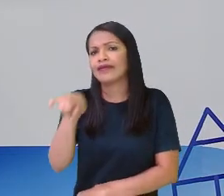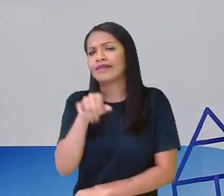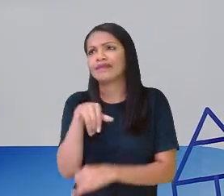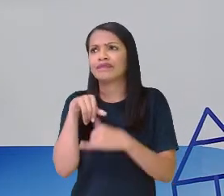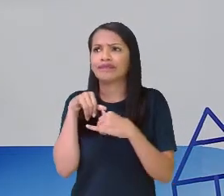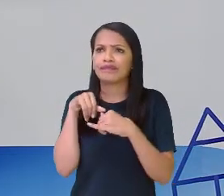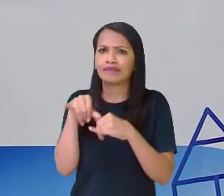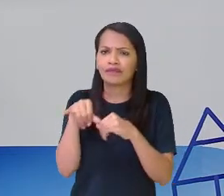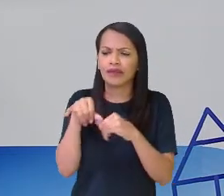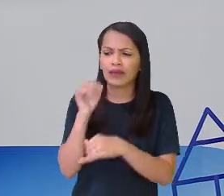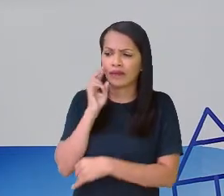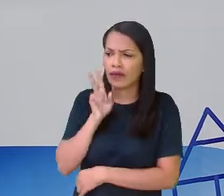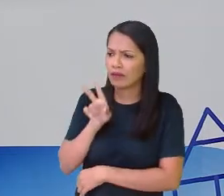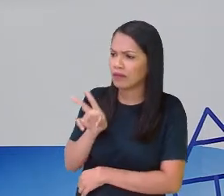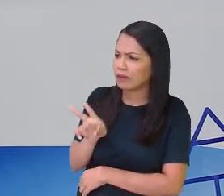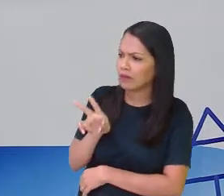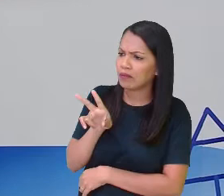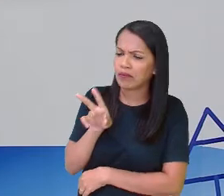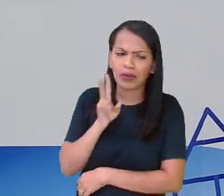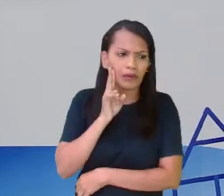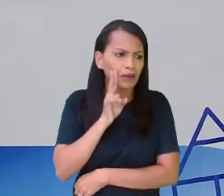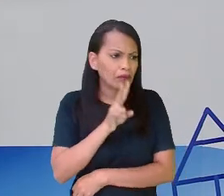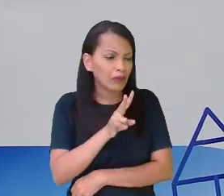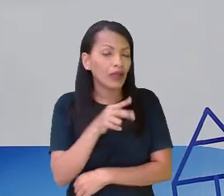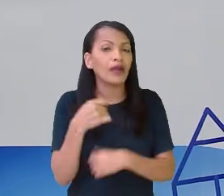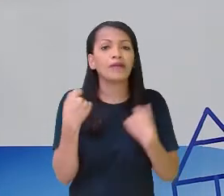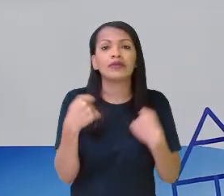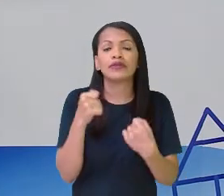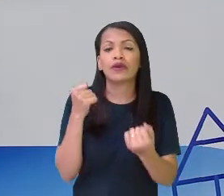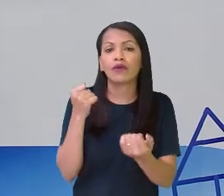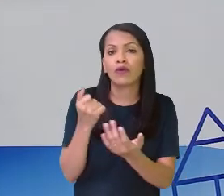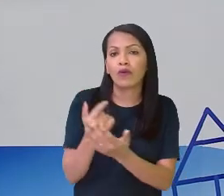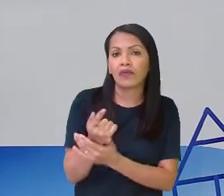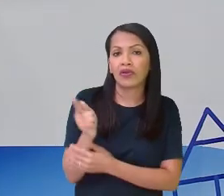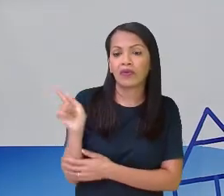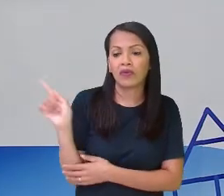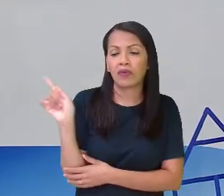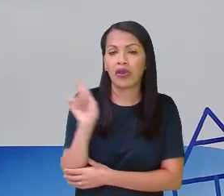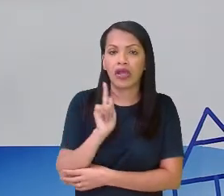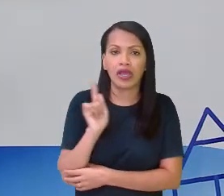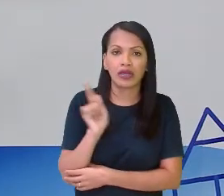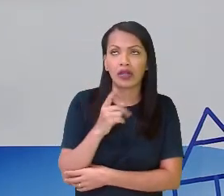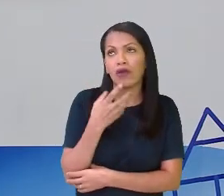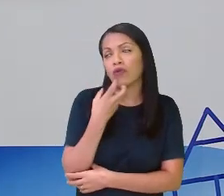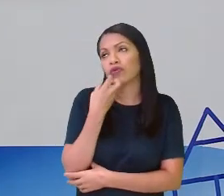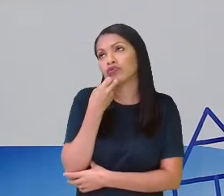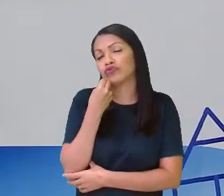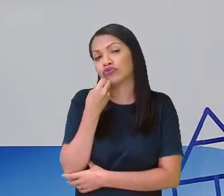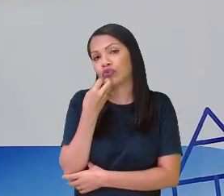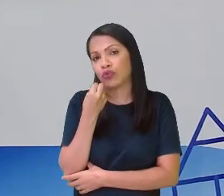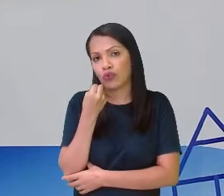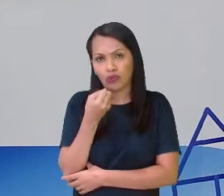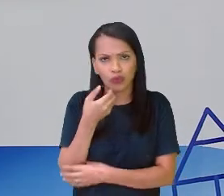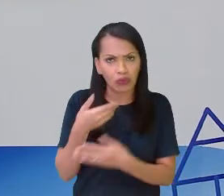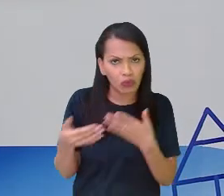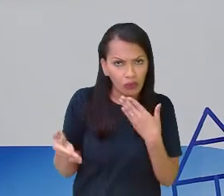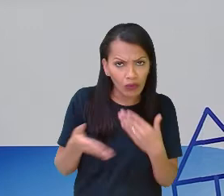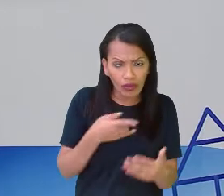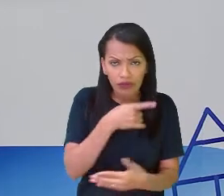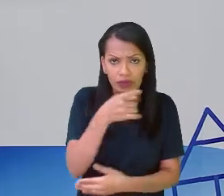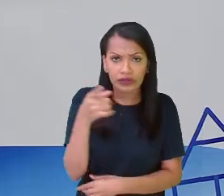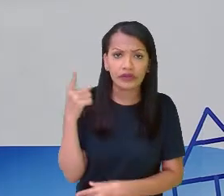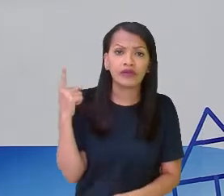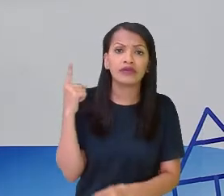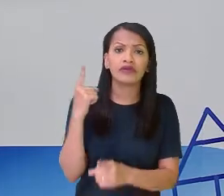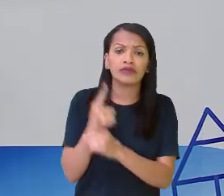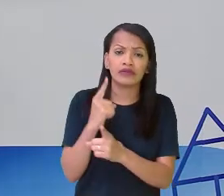prestar atenção quando for à padaria e precisar comprar algum refrigerante, algum suco, você vai encontrar